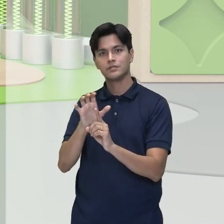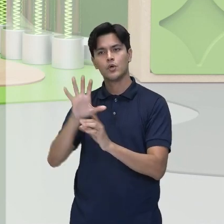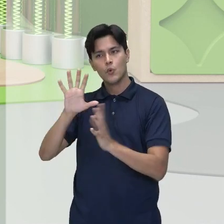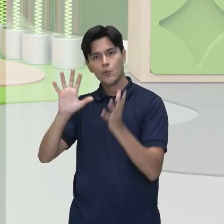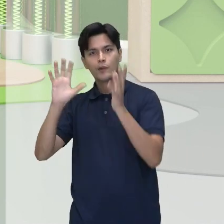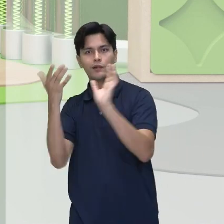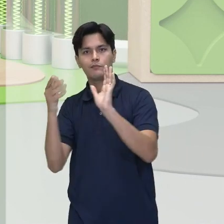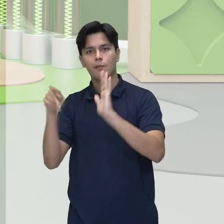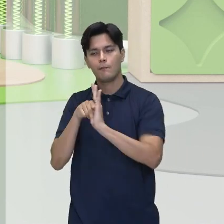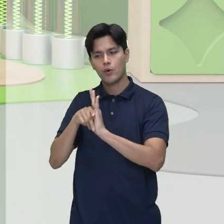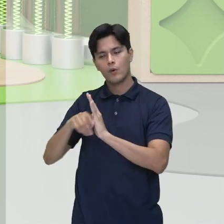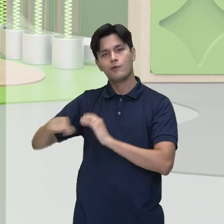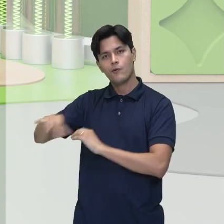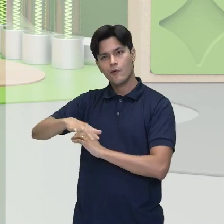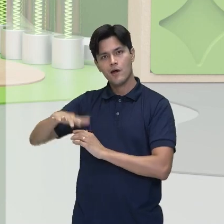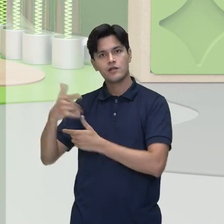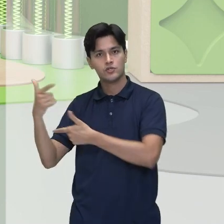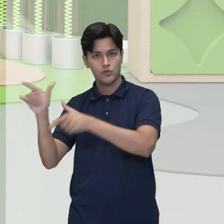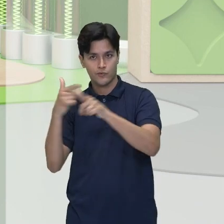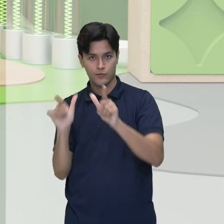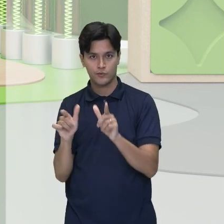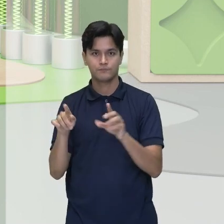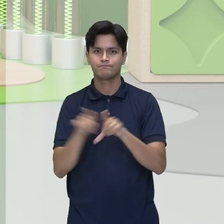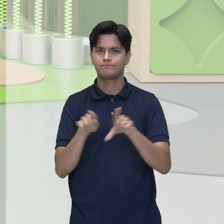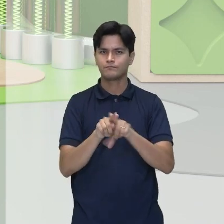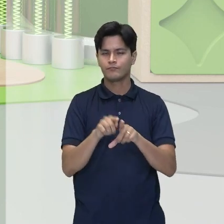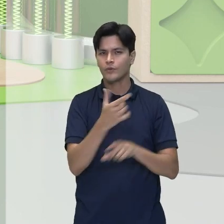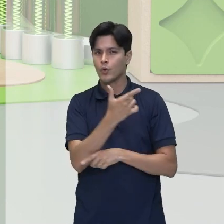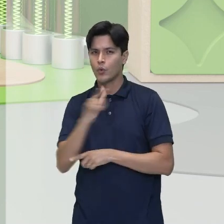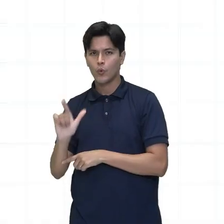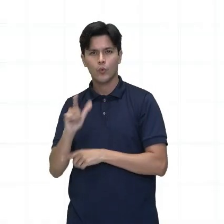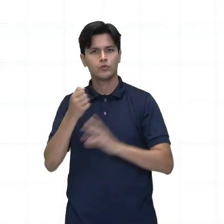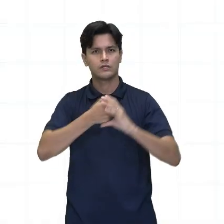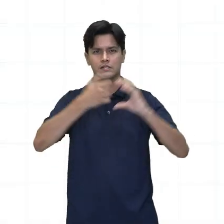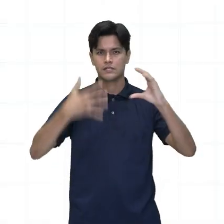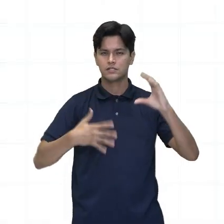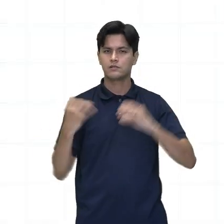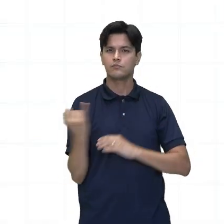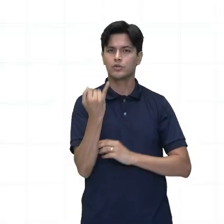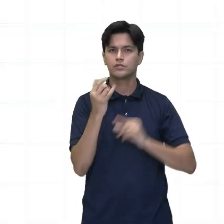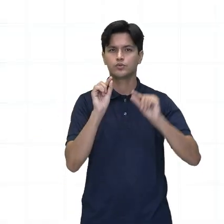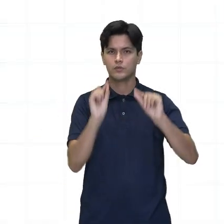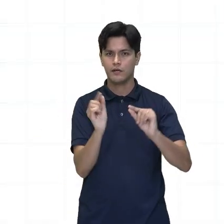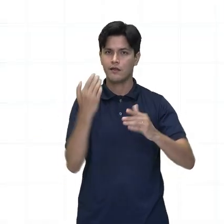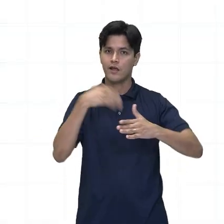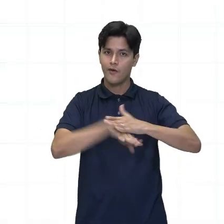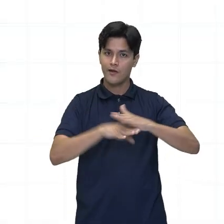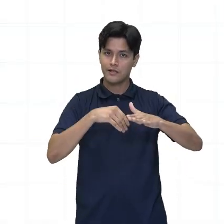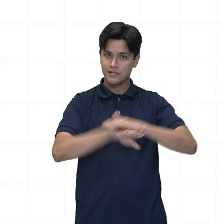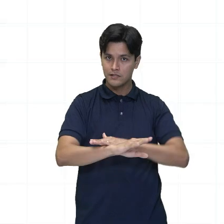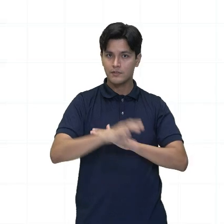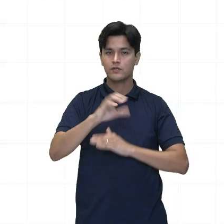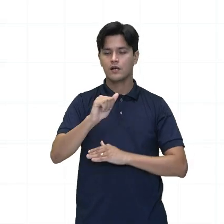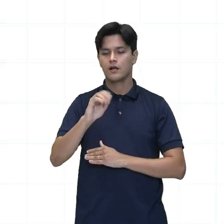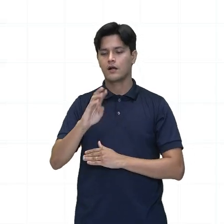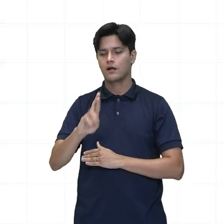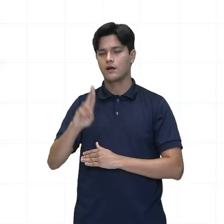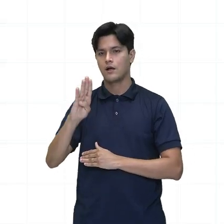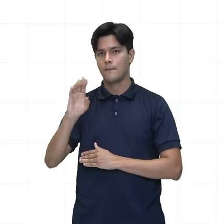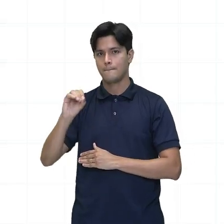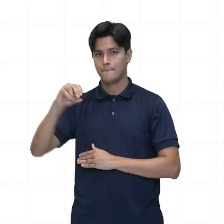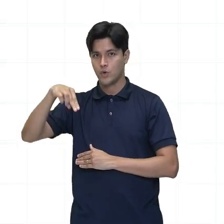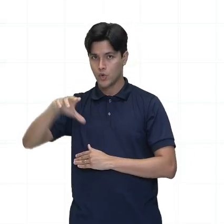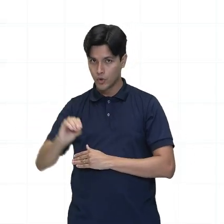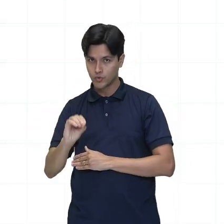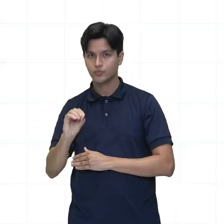E outro detalhe bem importante, né, e bem curioso é sobre o armazenamento de carbono. Então, gente, a floresta